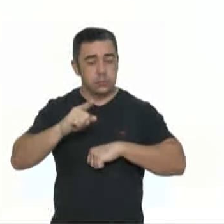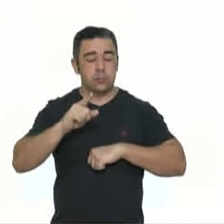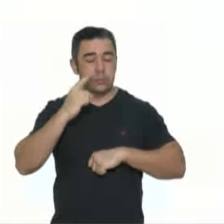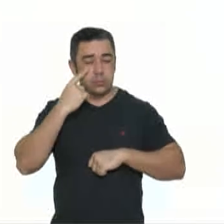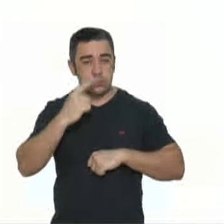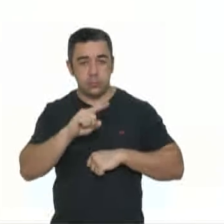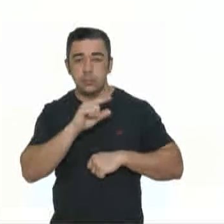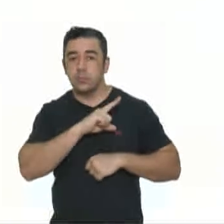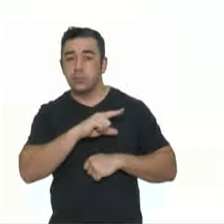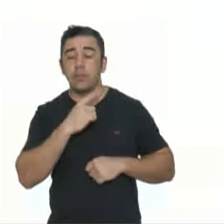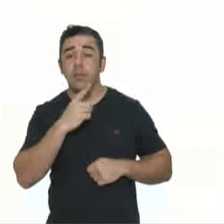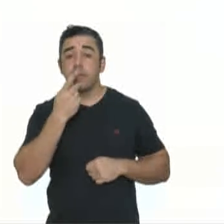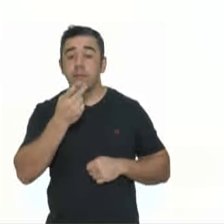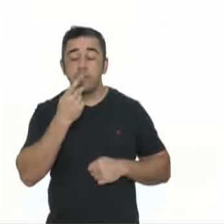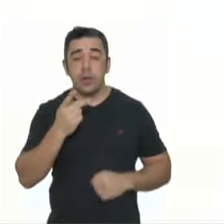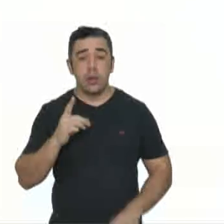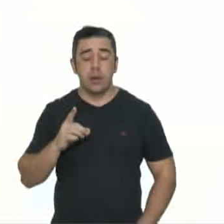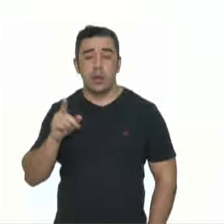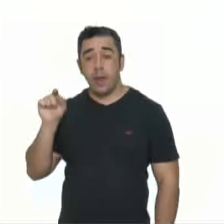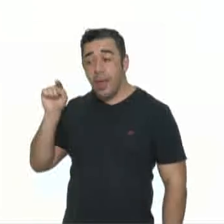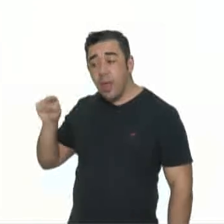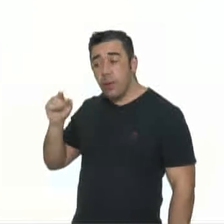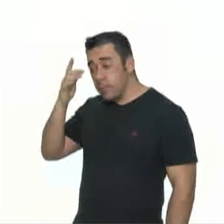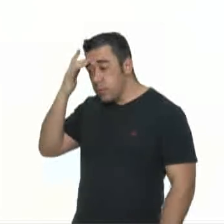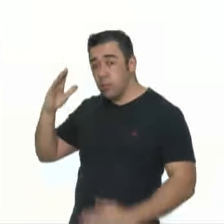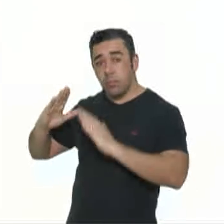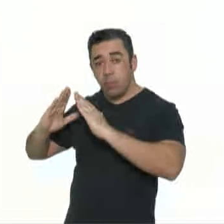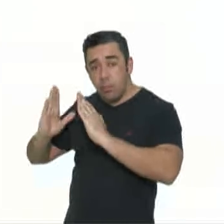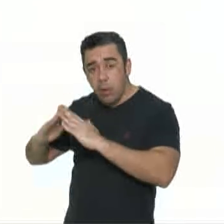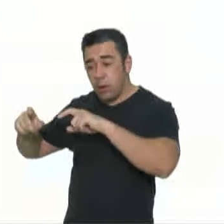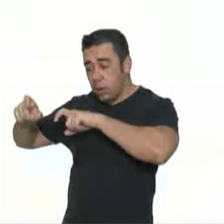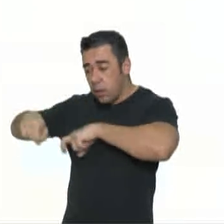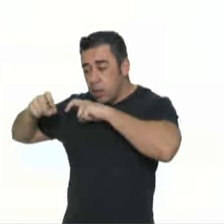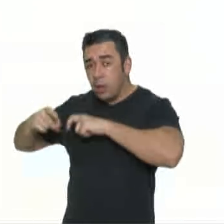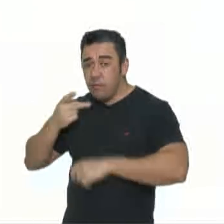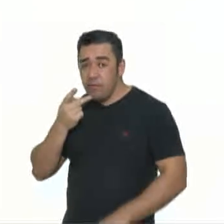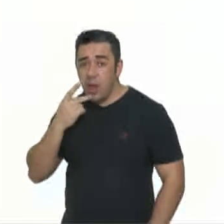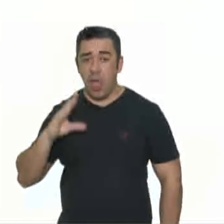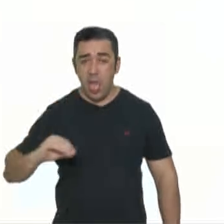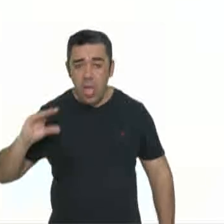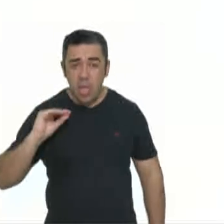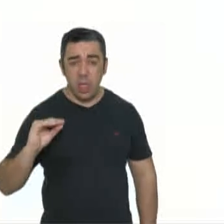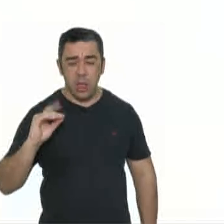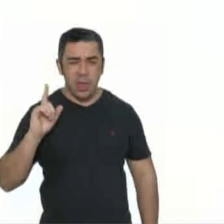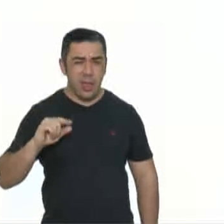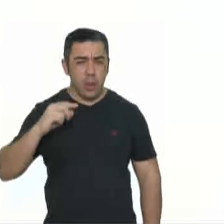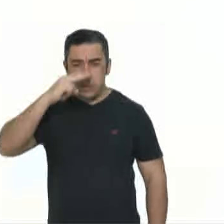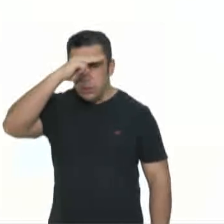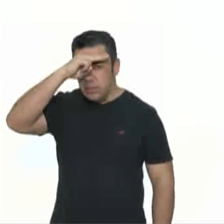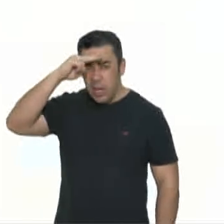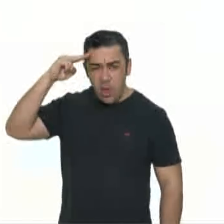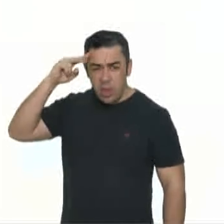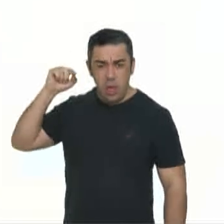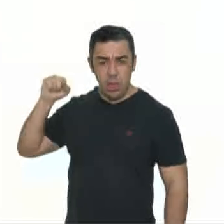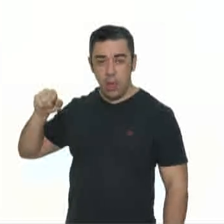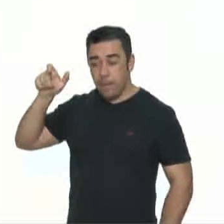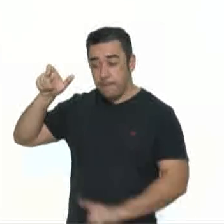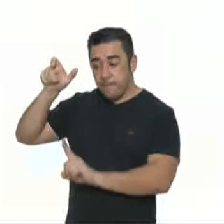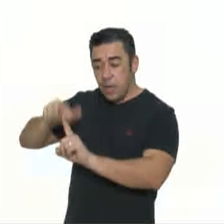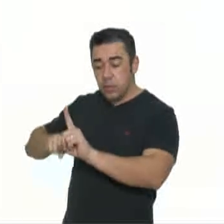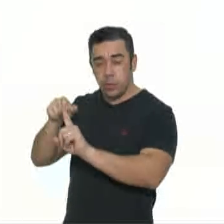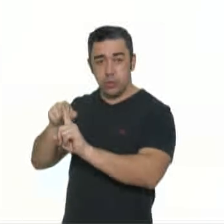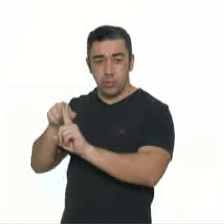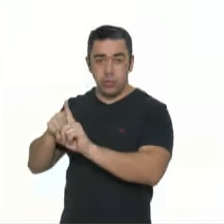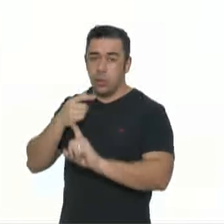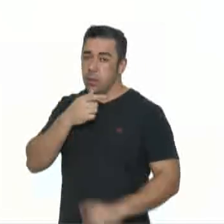que Bagno se refere àquele dialeto caipira, né, que se apontava no passado, um dialeto estereotipado como uma personagem ou